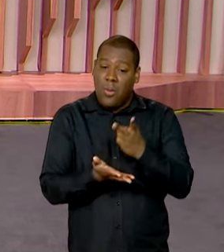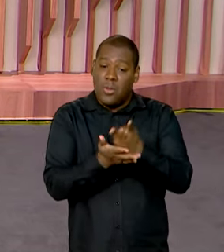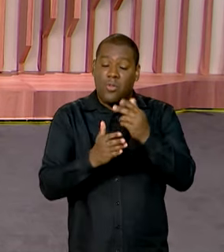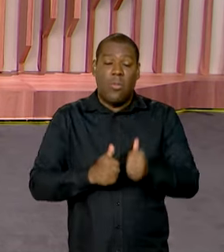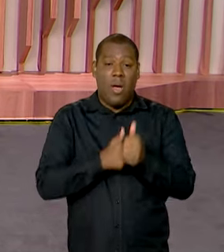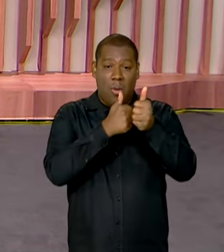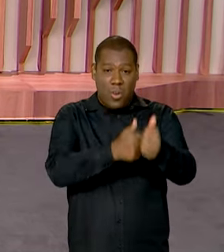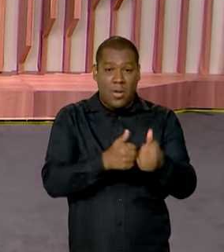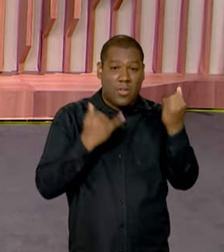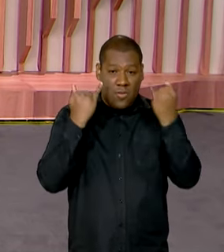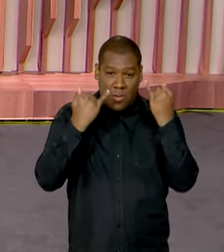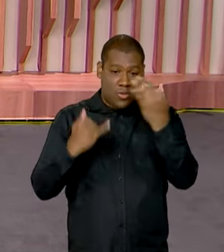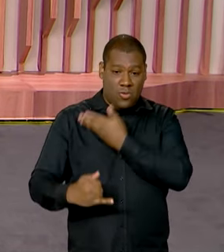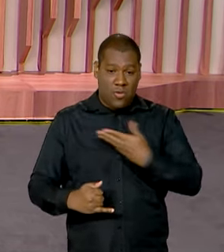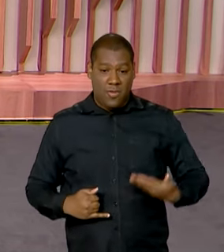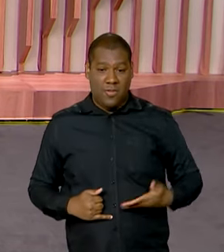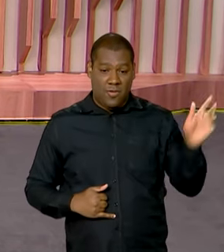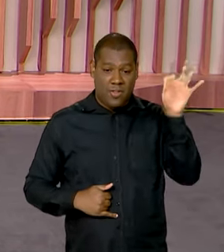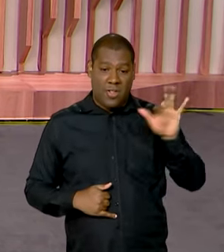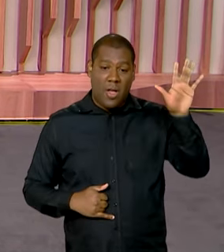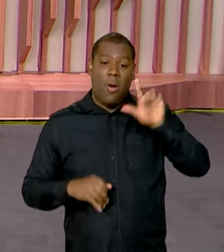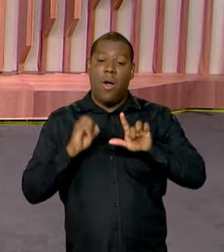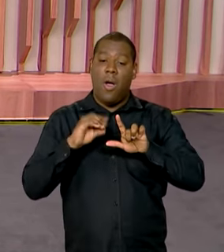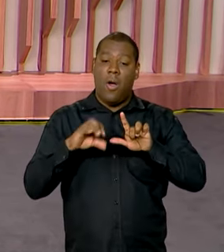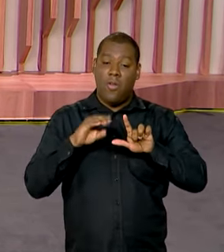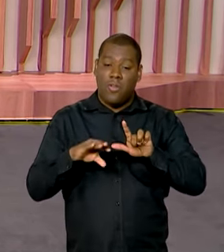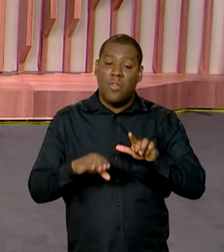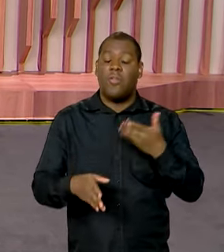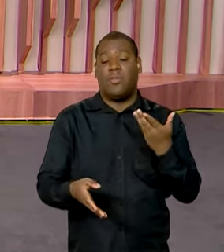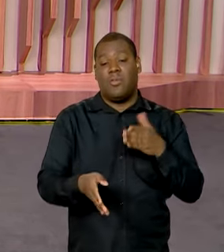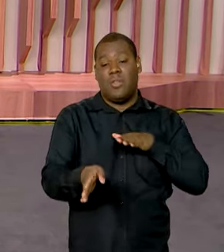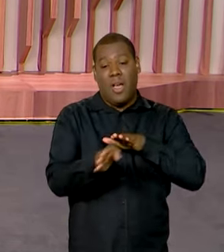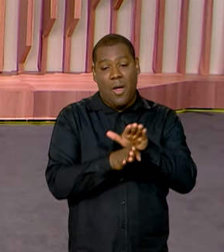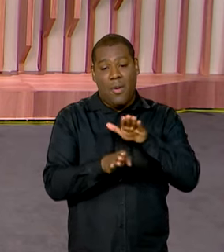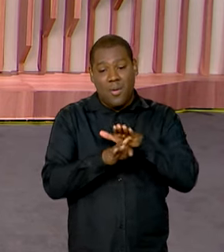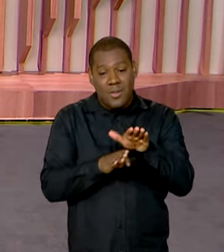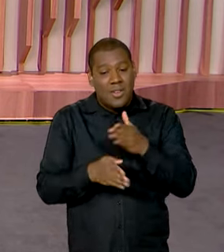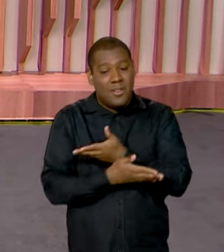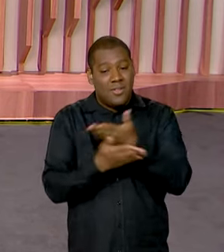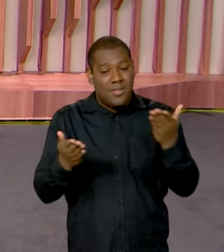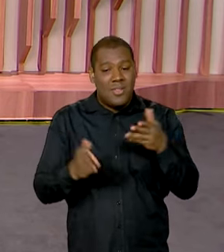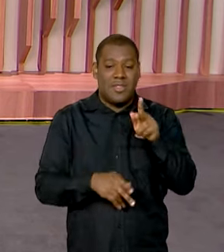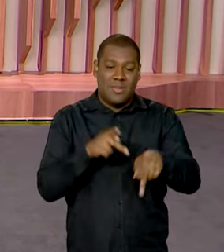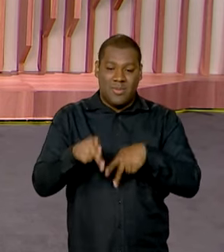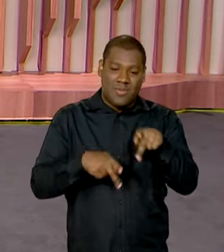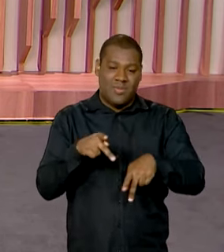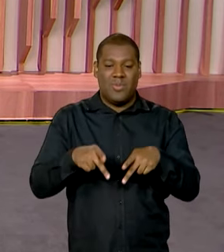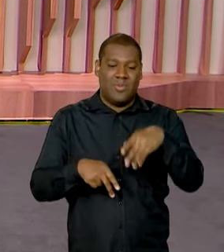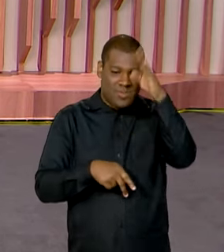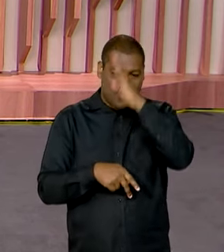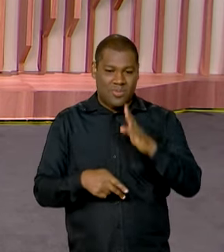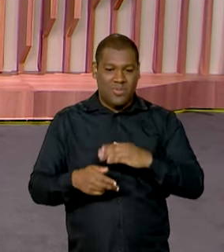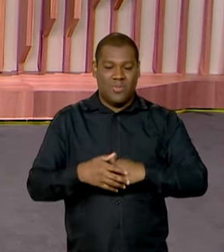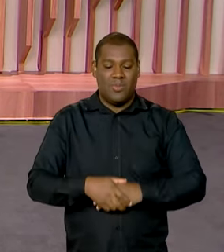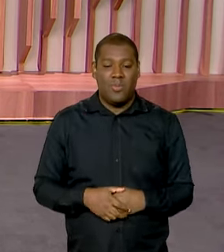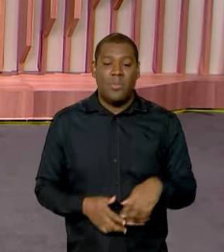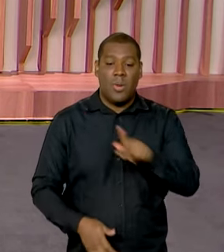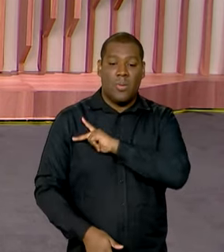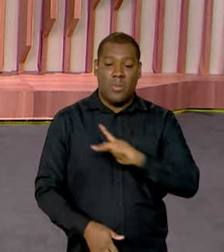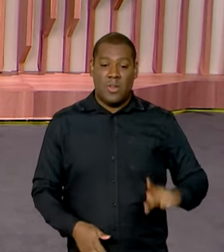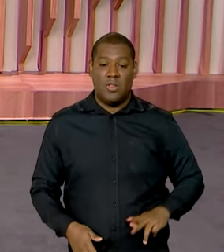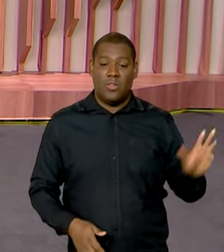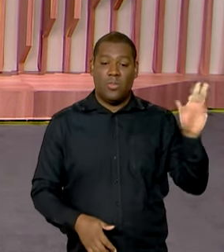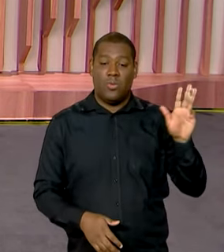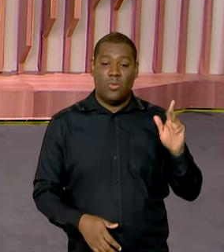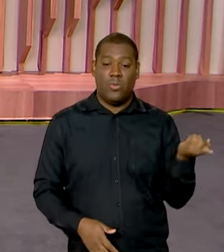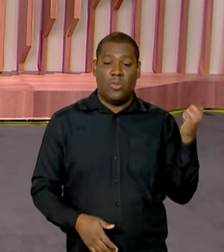federal com eventos ao vivo, dicas e serviços para você ainda hoje. O presidente Lula e o diretor-geral